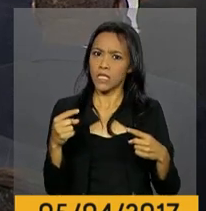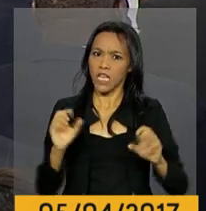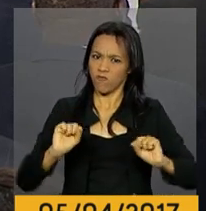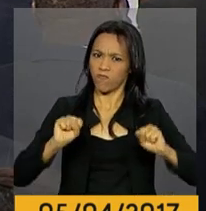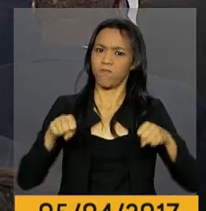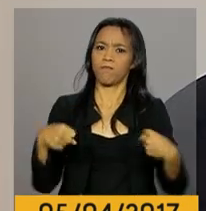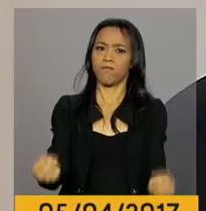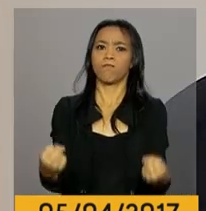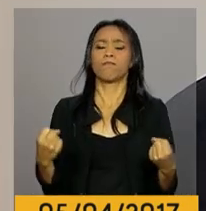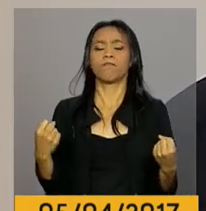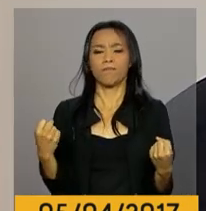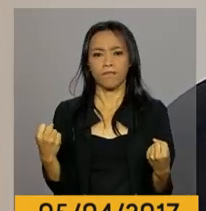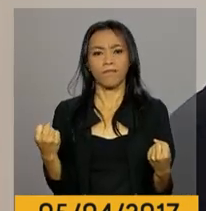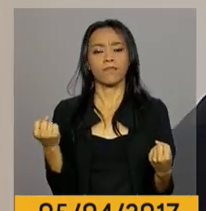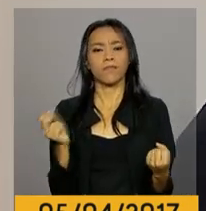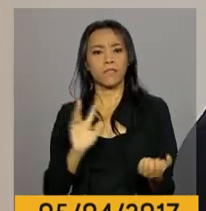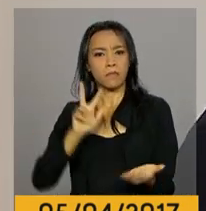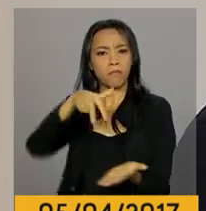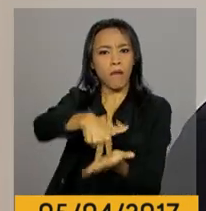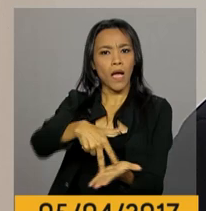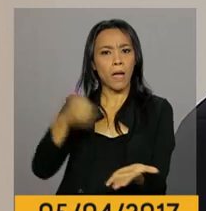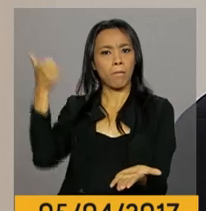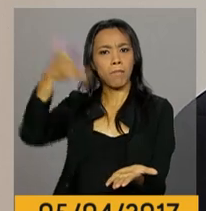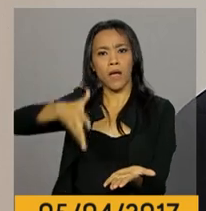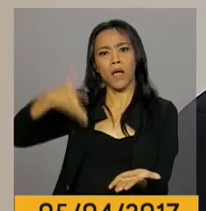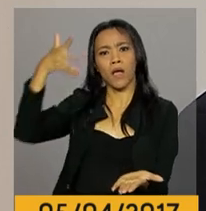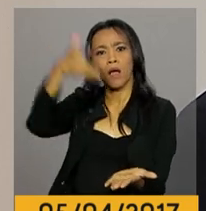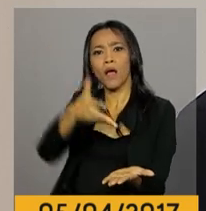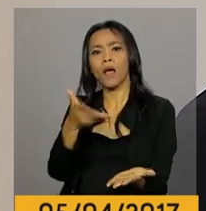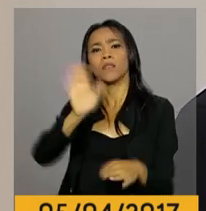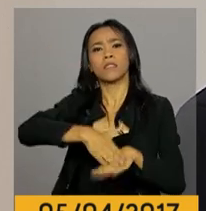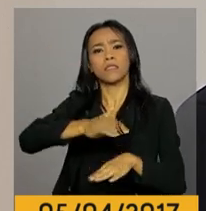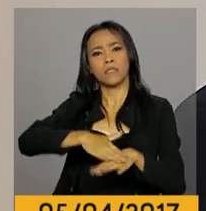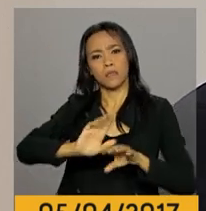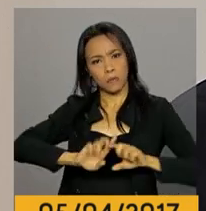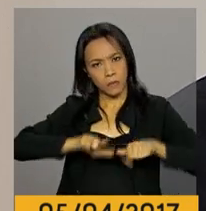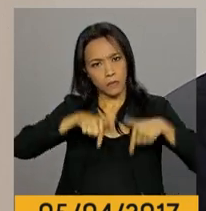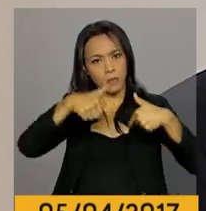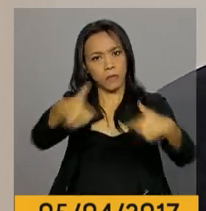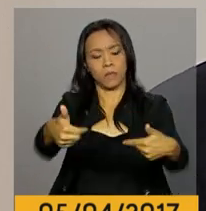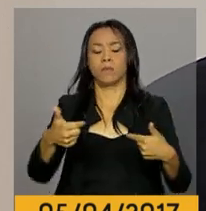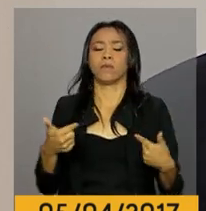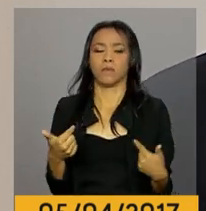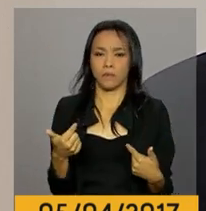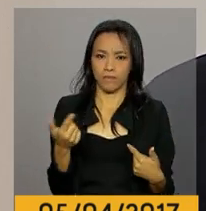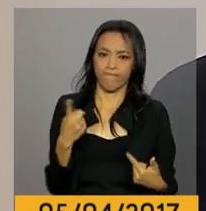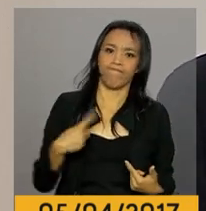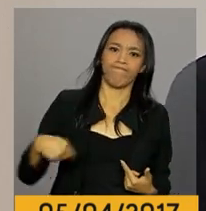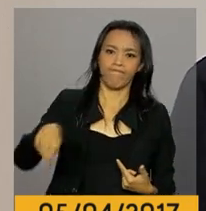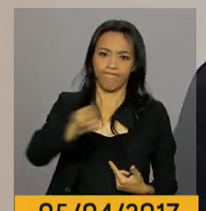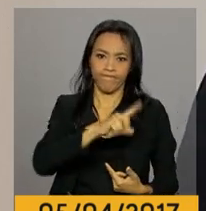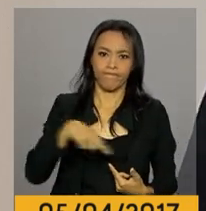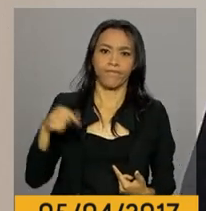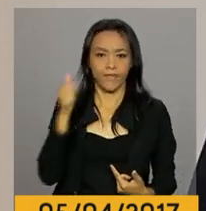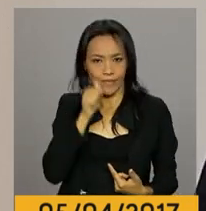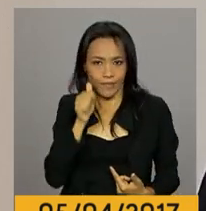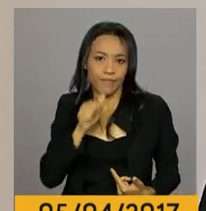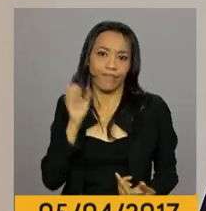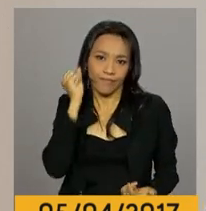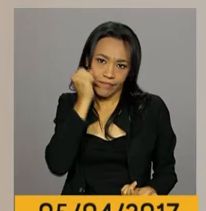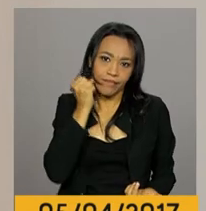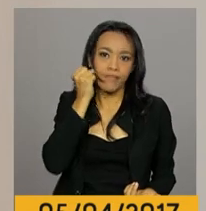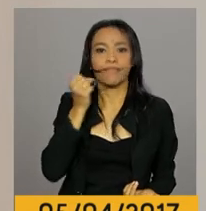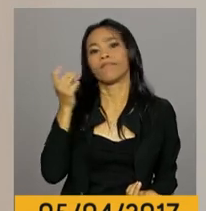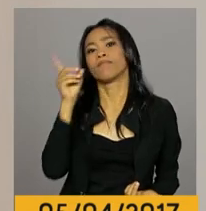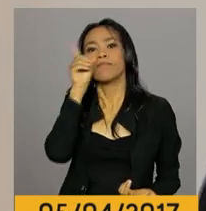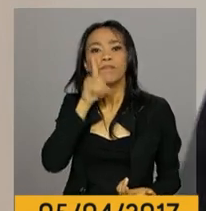vigor da palavra e da ação eh parlamentar eh das nossas eh deputadas portanto